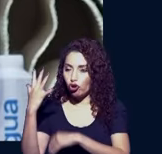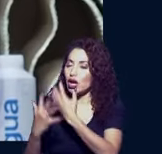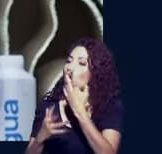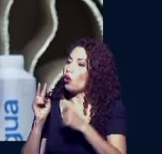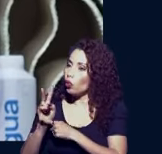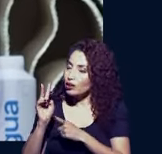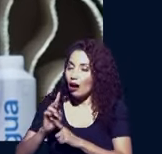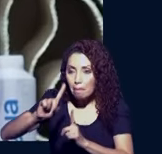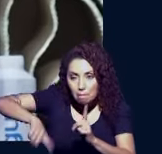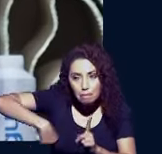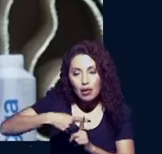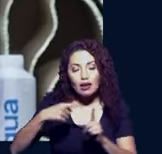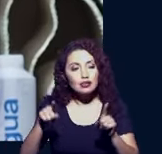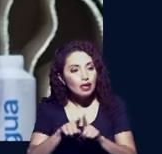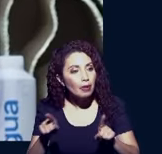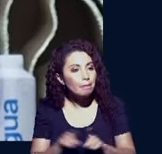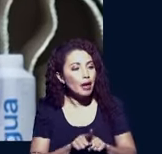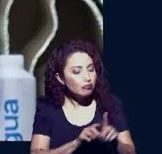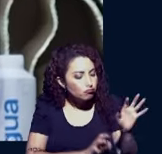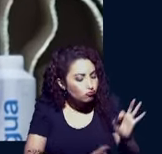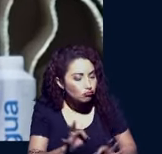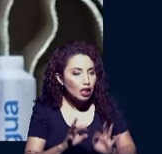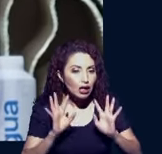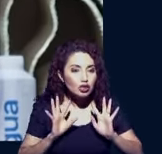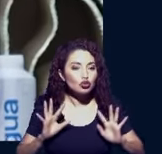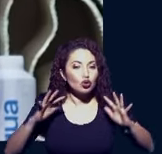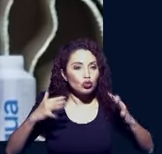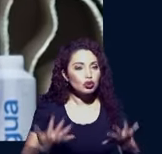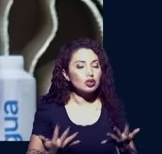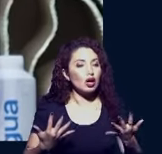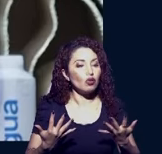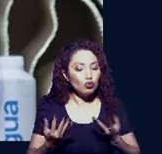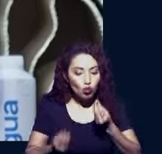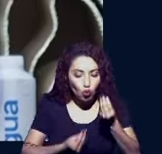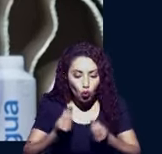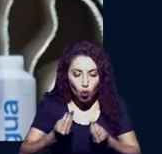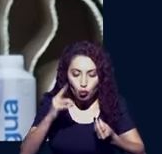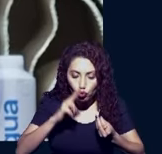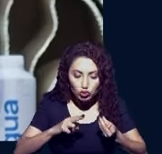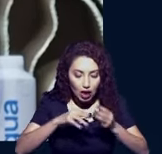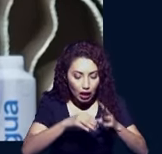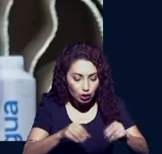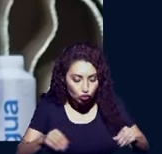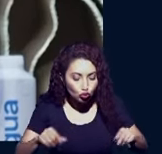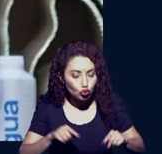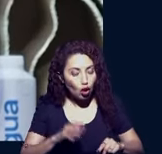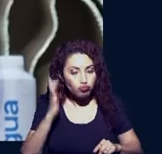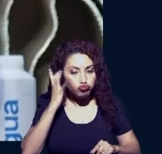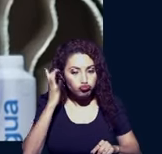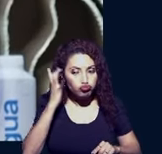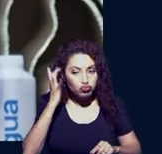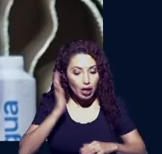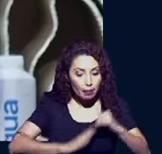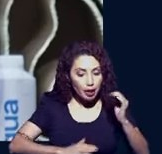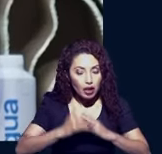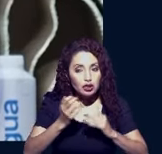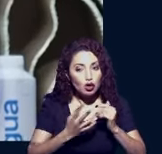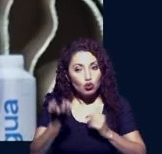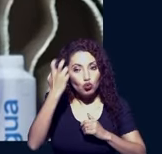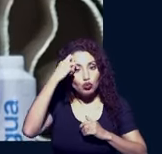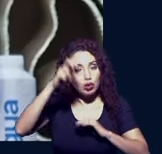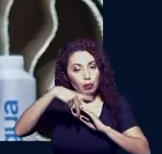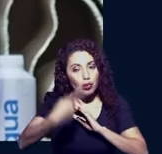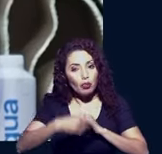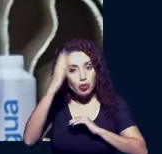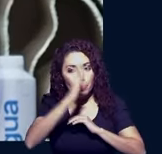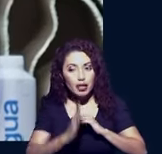possamos construir uma solução de transição do uso do solo e de práticas culturais da sociedade brasileira e da sociedade